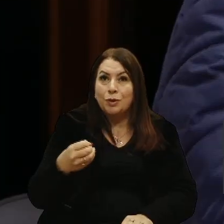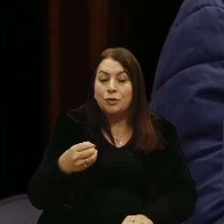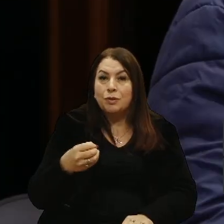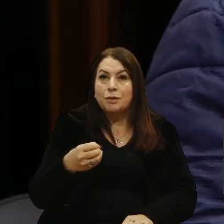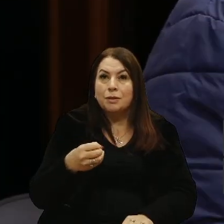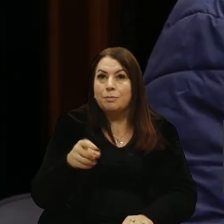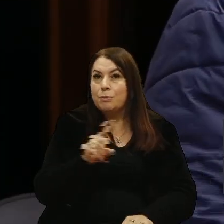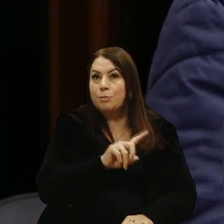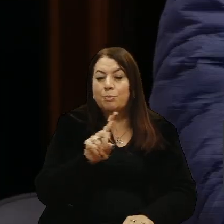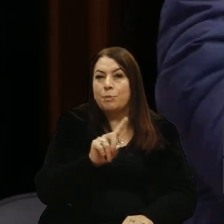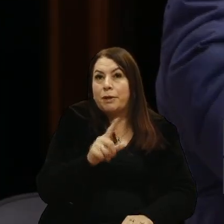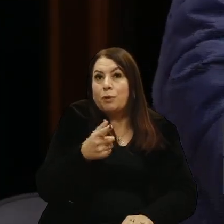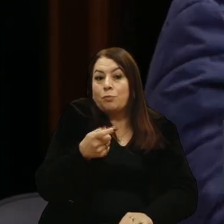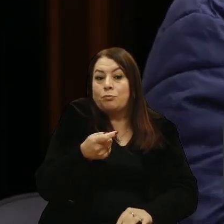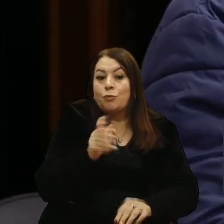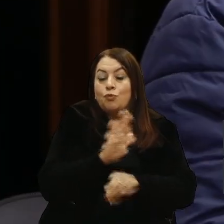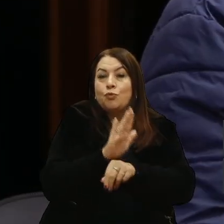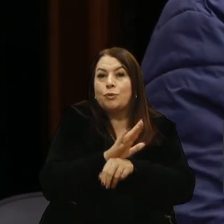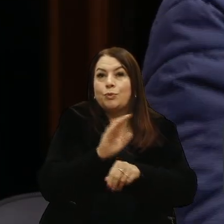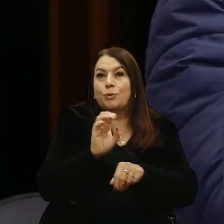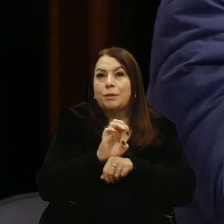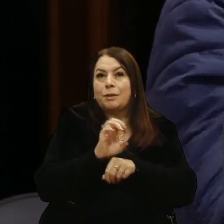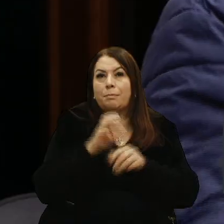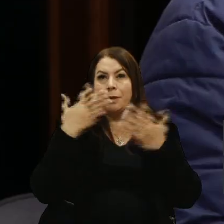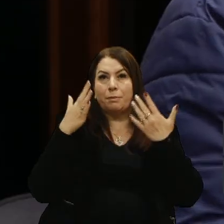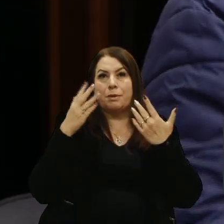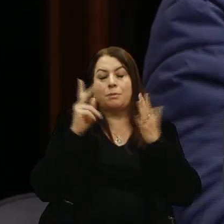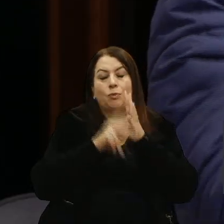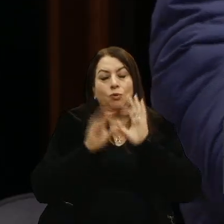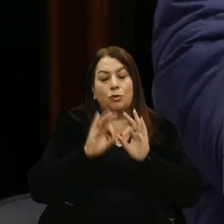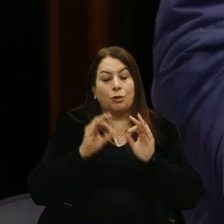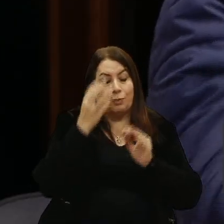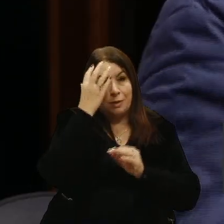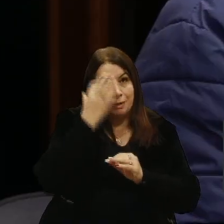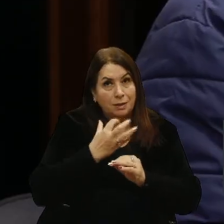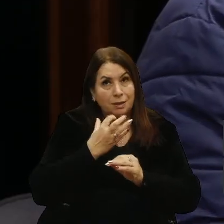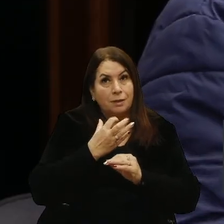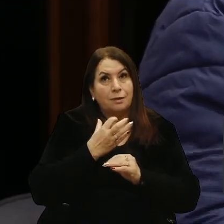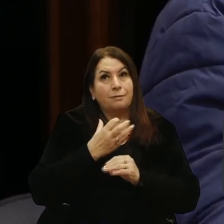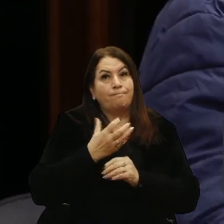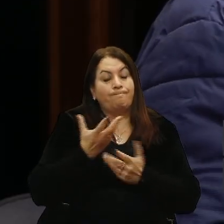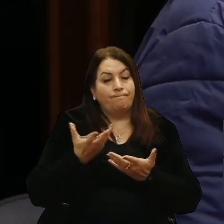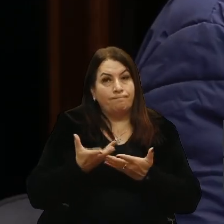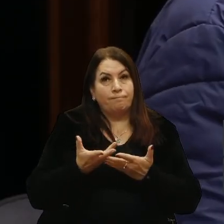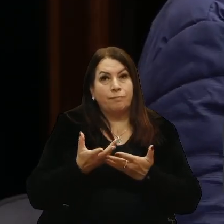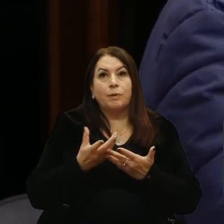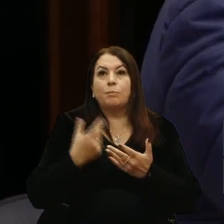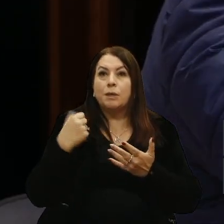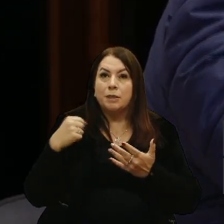pela ingerência do Estado. Então, parabéns pelo projeto, é muito sério, é muito dolorido,